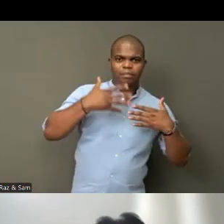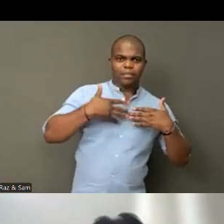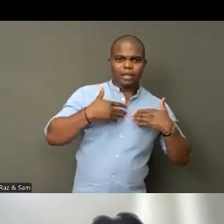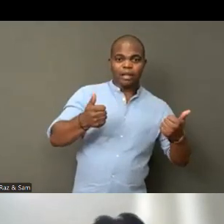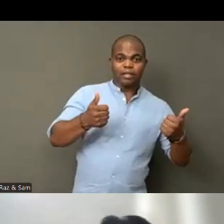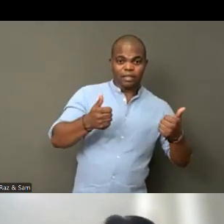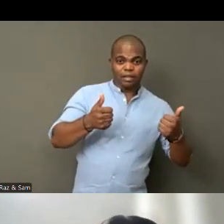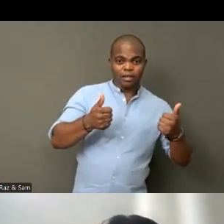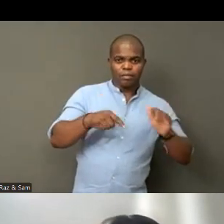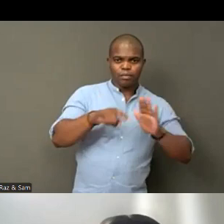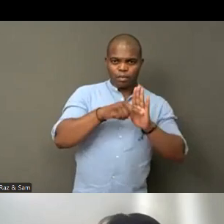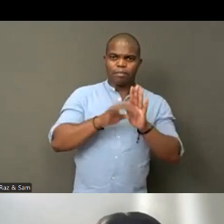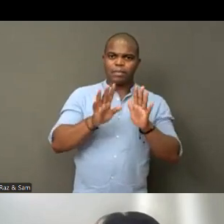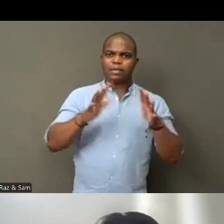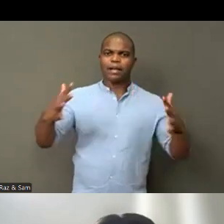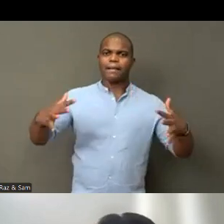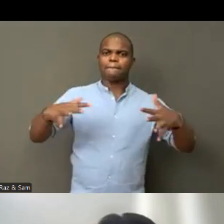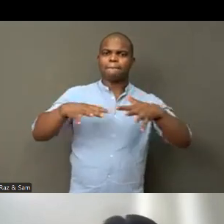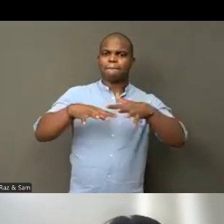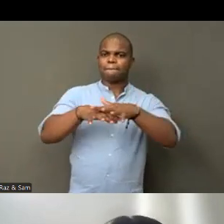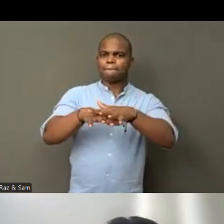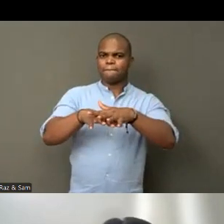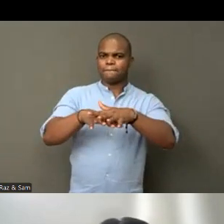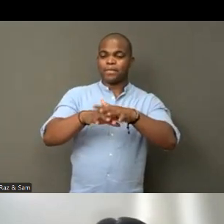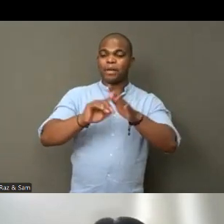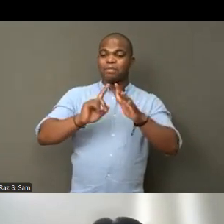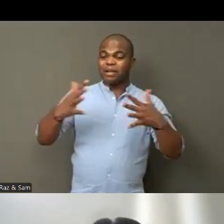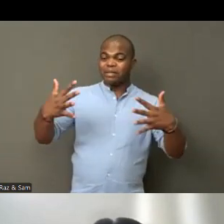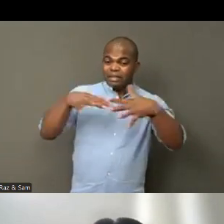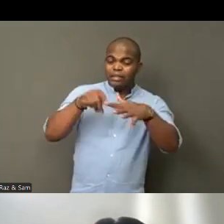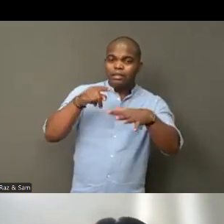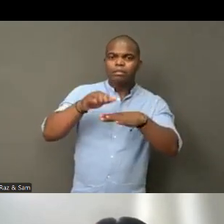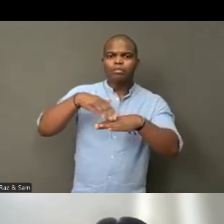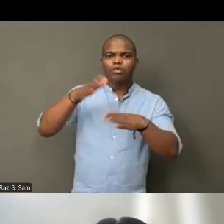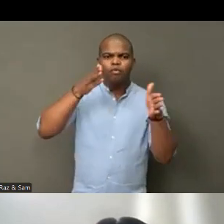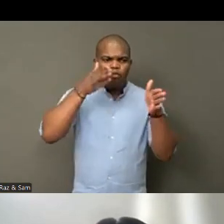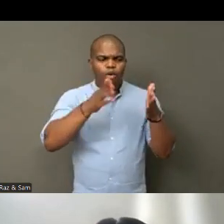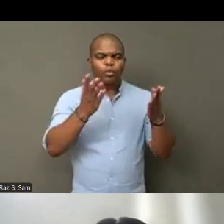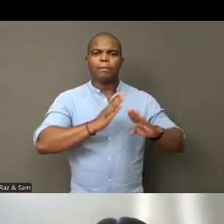prevenção com serviços curativos.